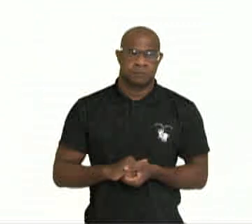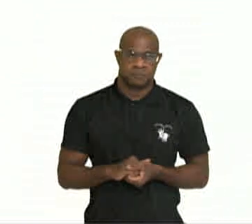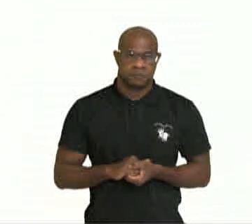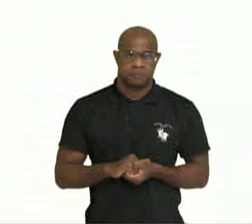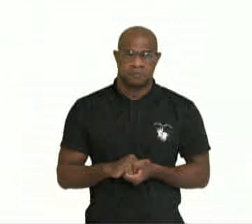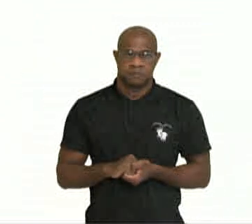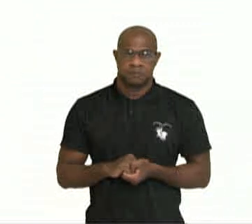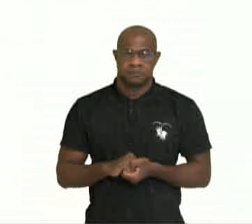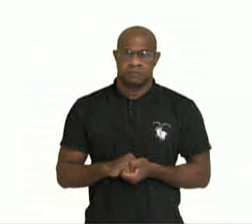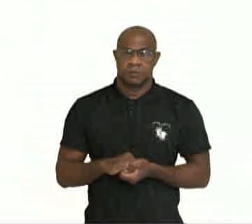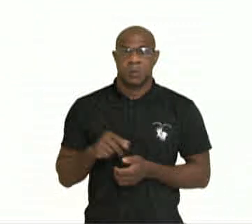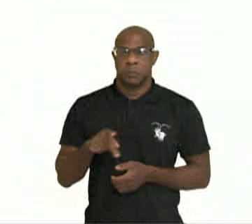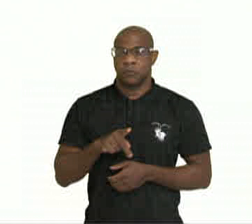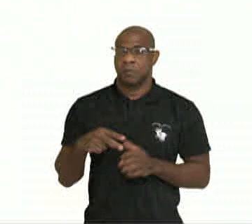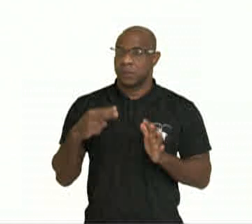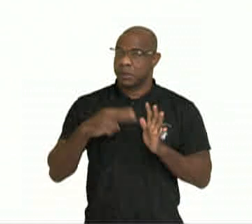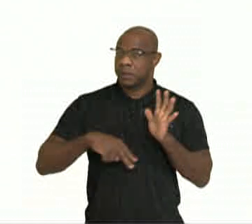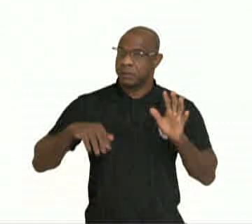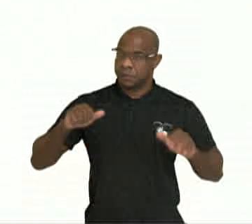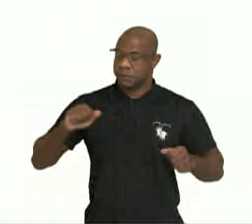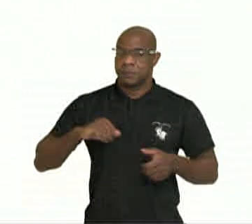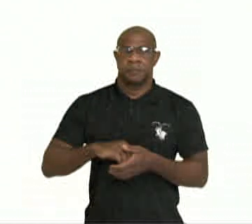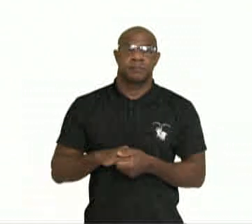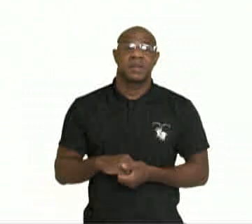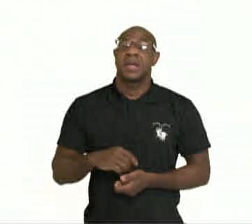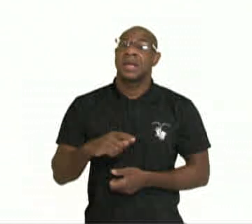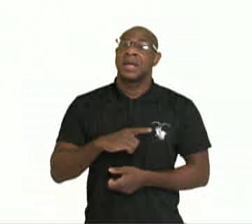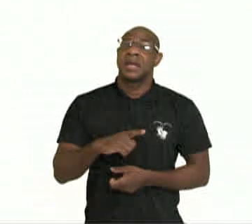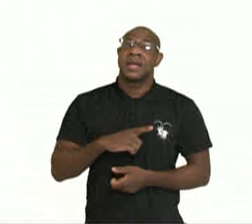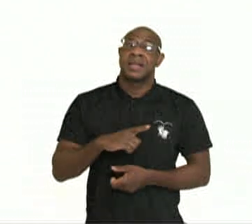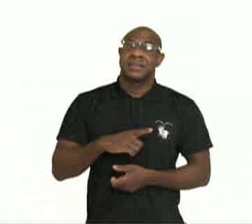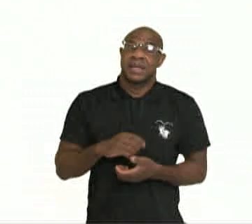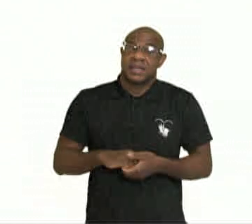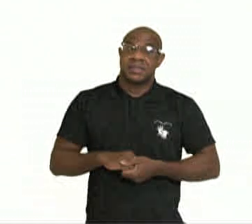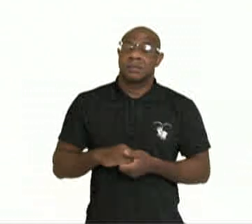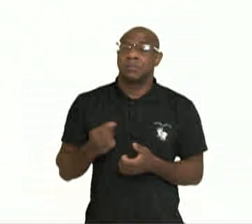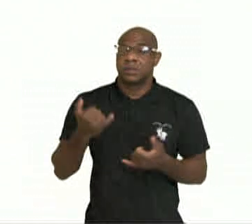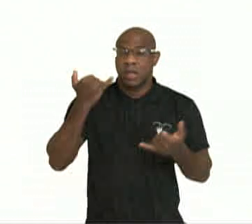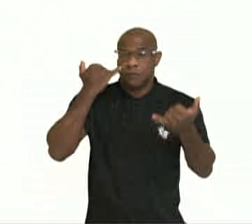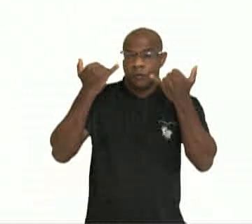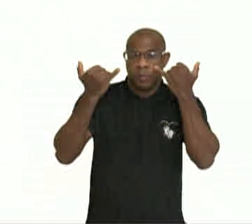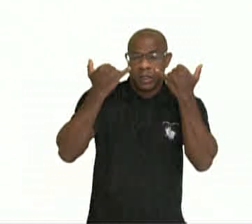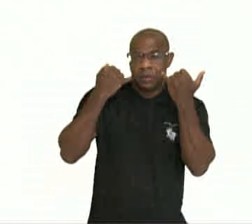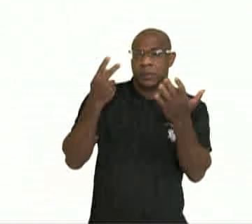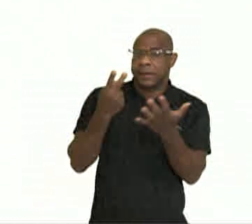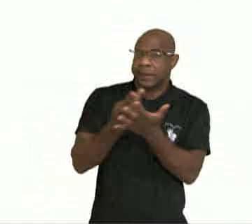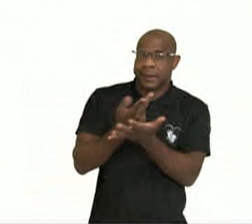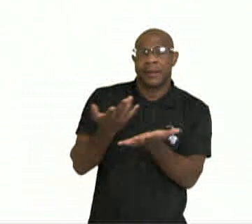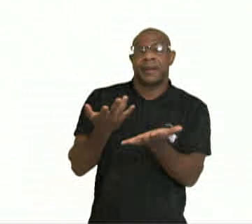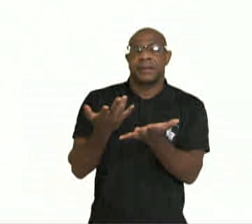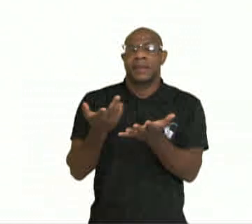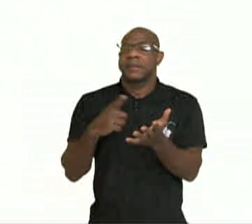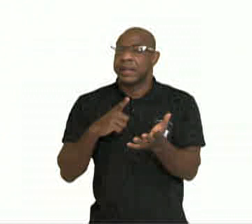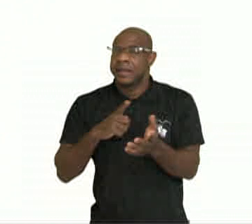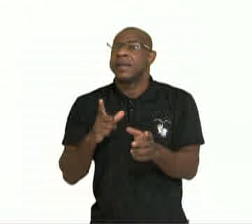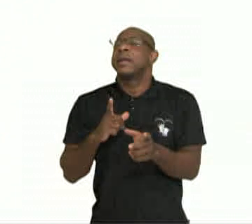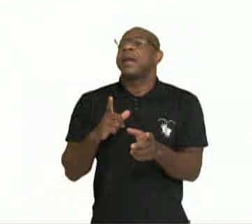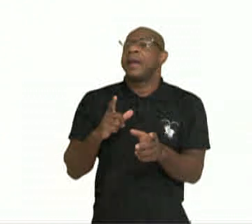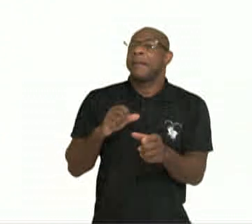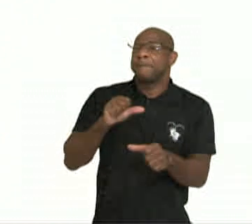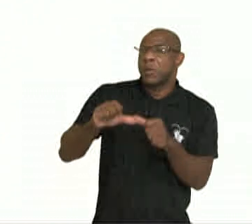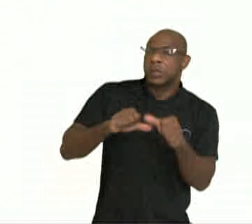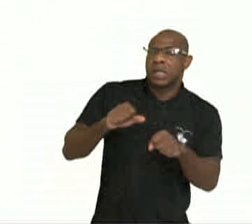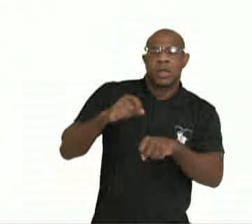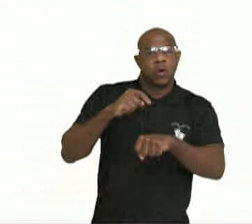de mucha controversia, ou seja, existe muita controvérsia aí a respeito dessa mudança de horário, né? Considerando que